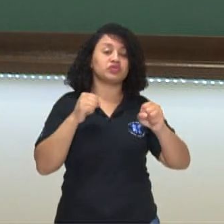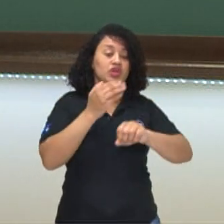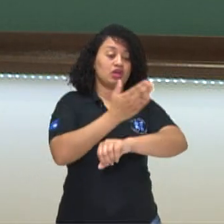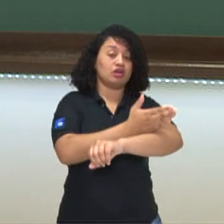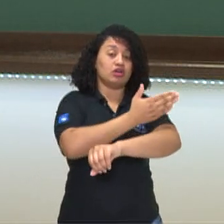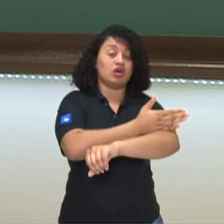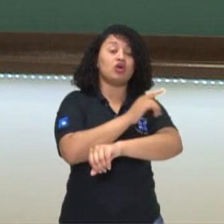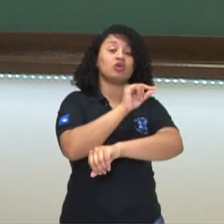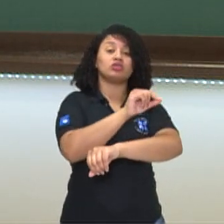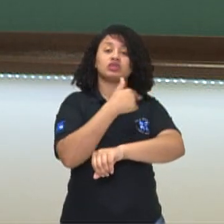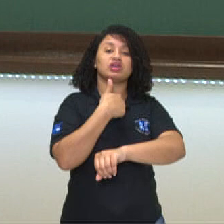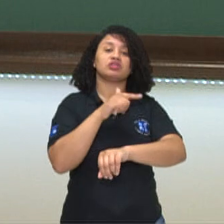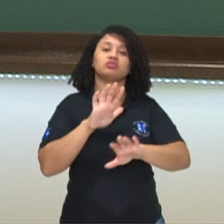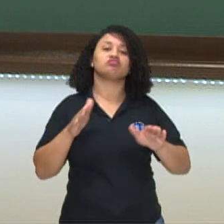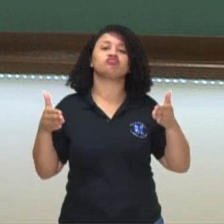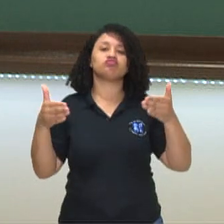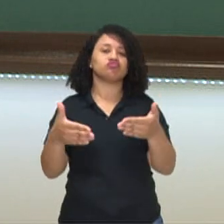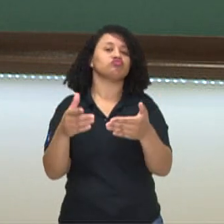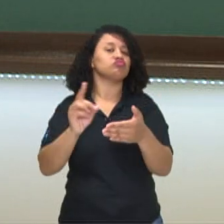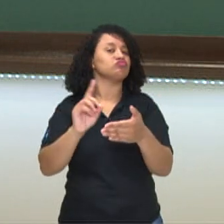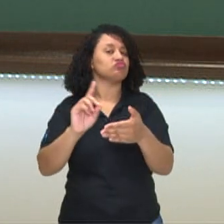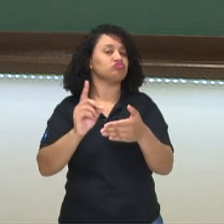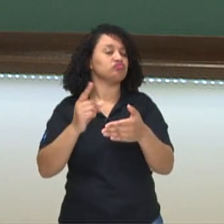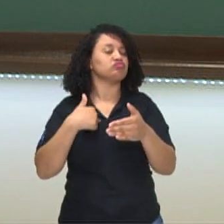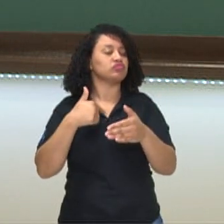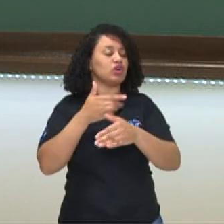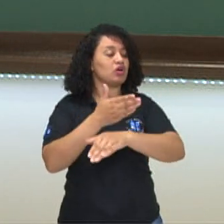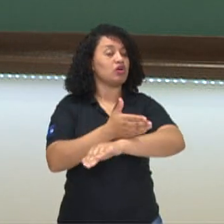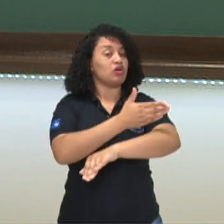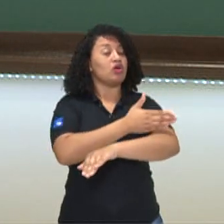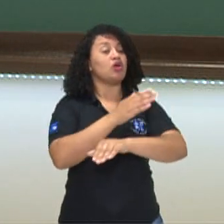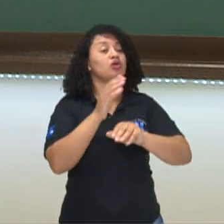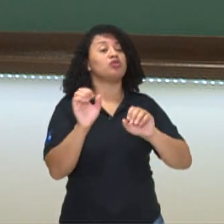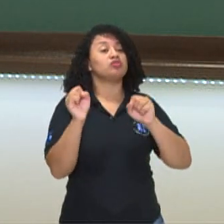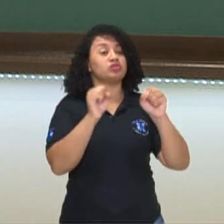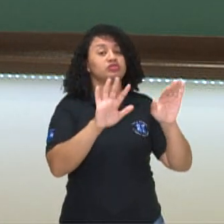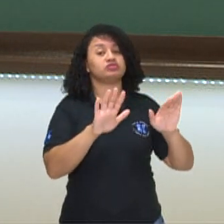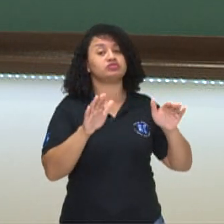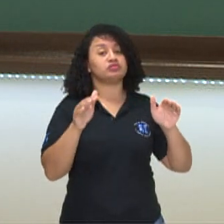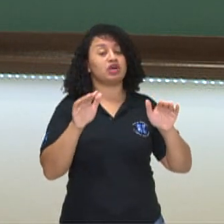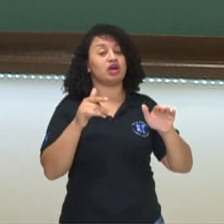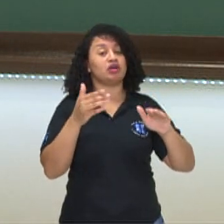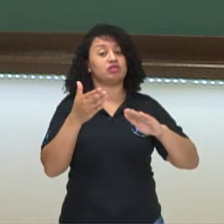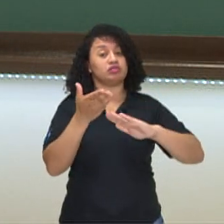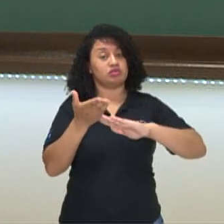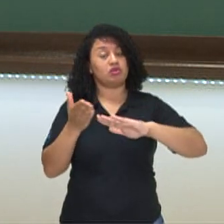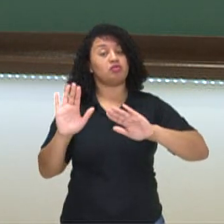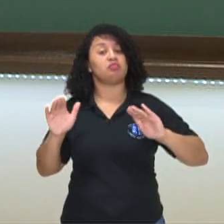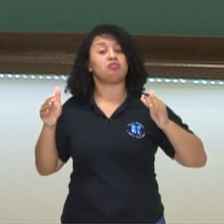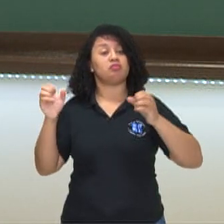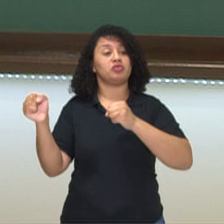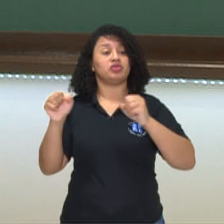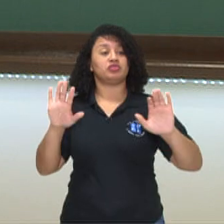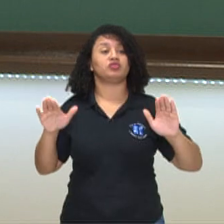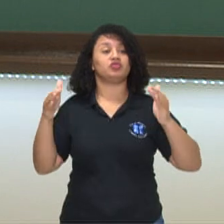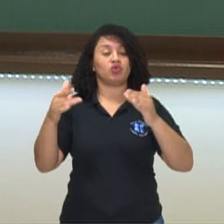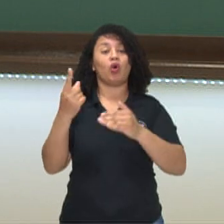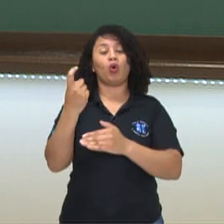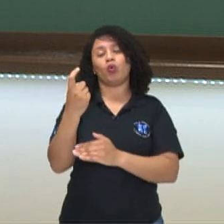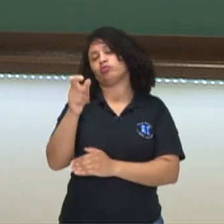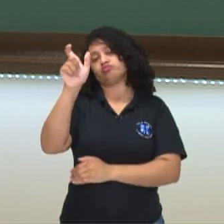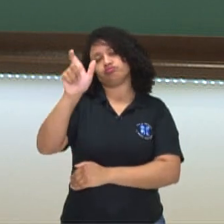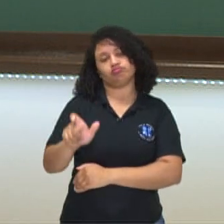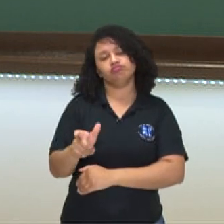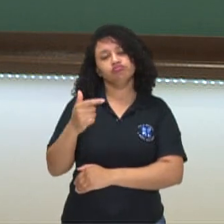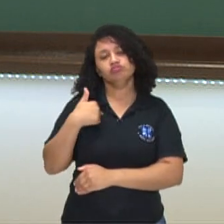era descentralizado, na Idade Moderna, poder centralizado. Poder real nas mãos de um único monarca,